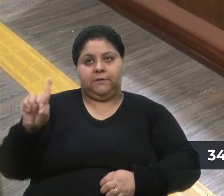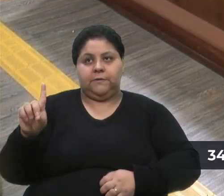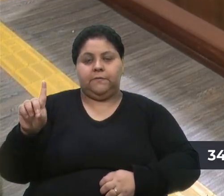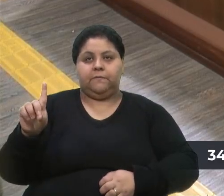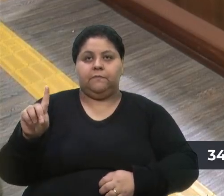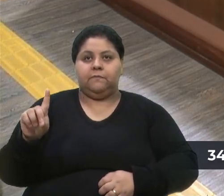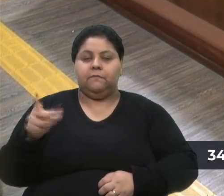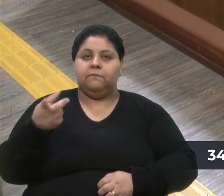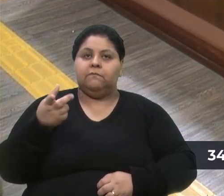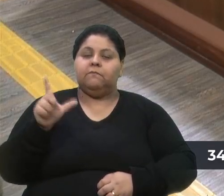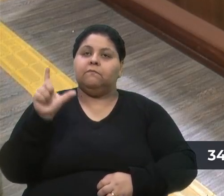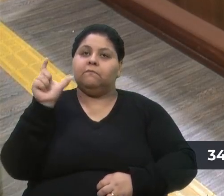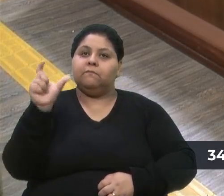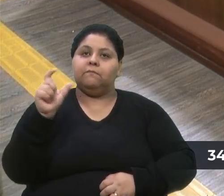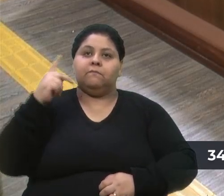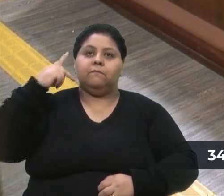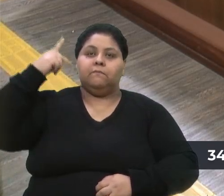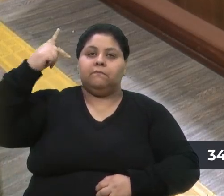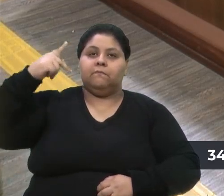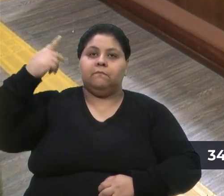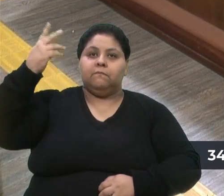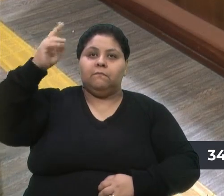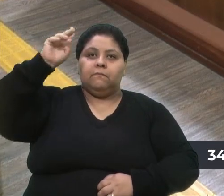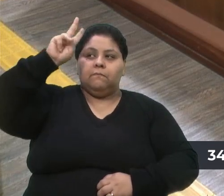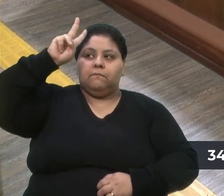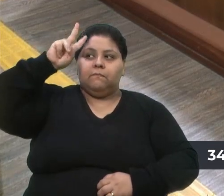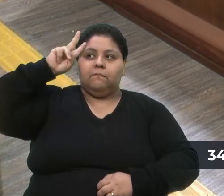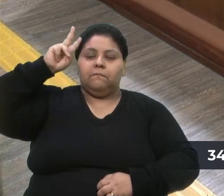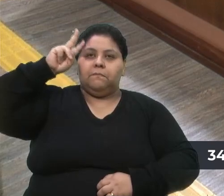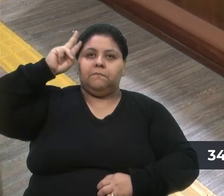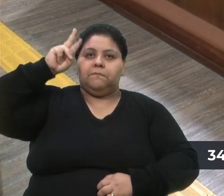Com a palavra, vereador Valim.